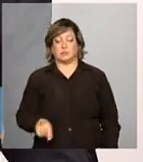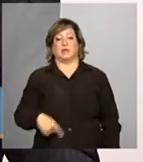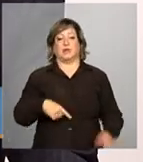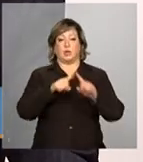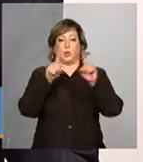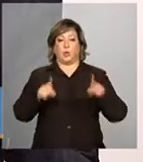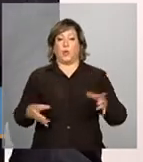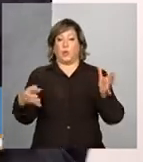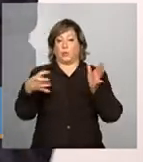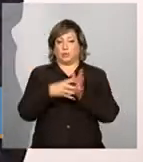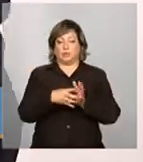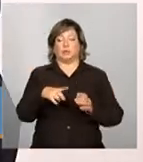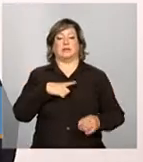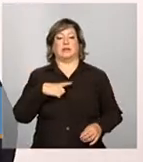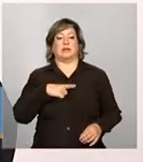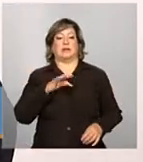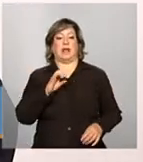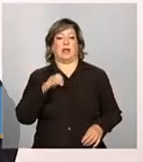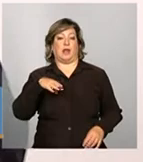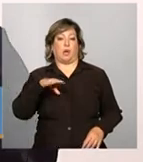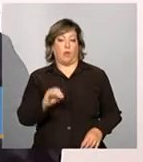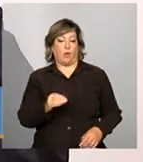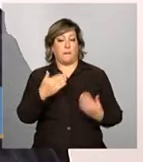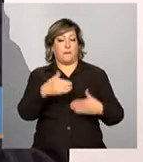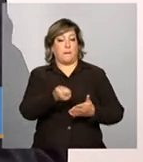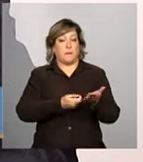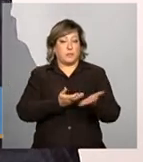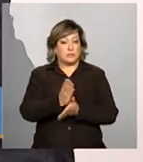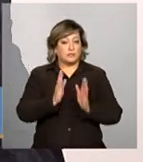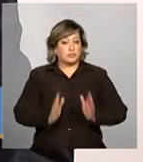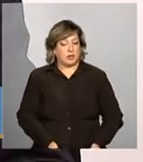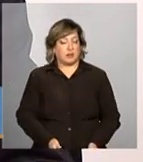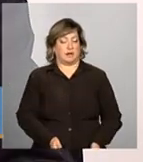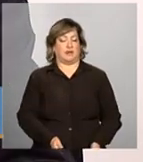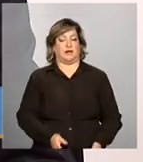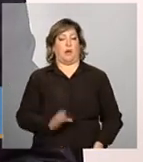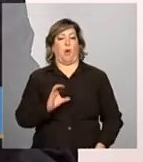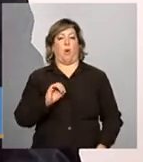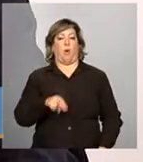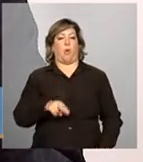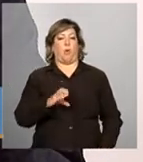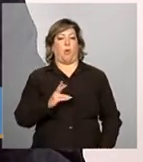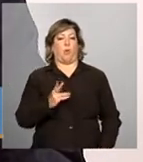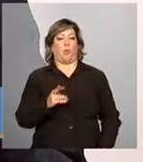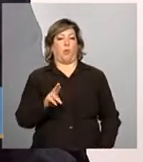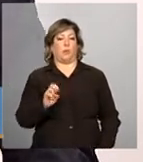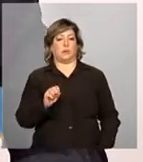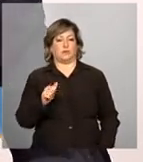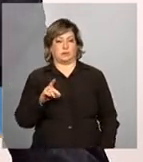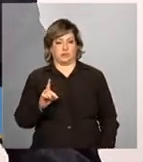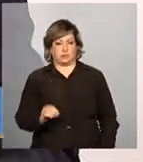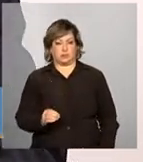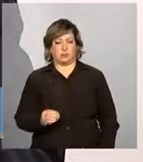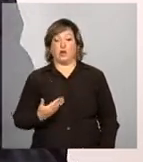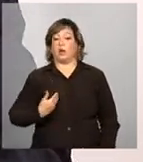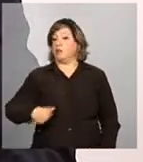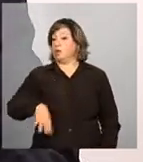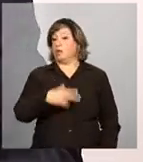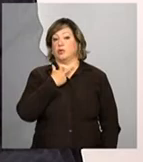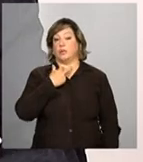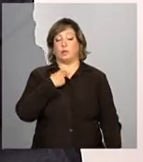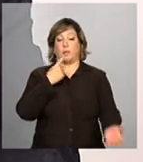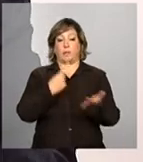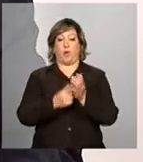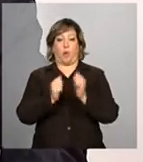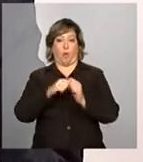técnico concursado por isso que semana colocou muito bem nós municípios aos gestores municipais não podemos comprometer com o que diz respeito às entidades